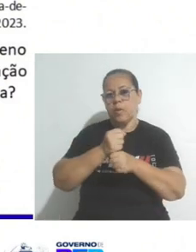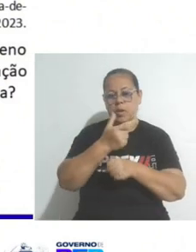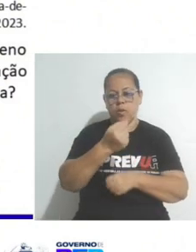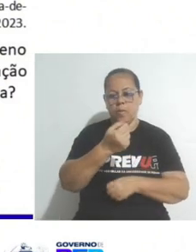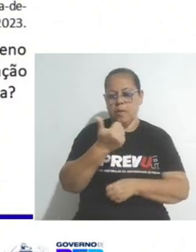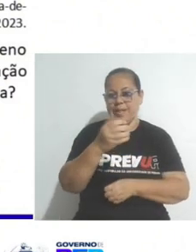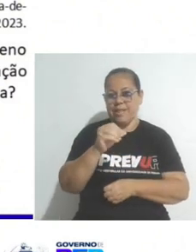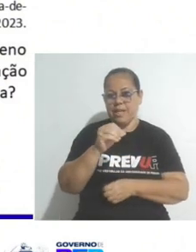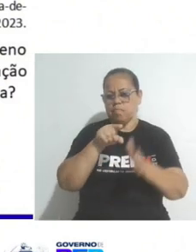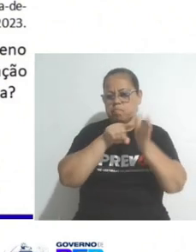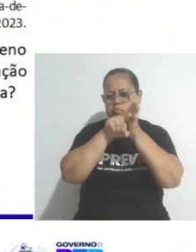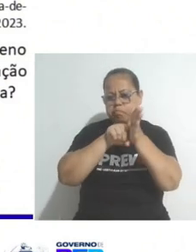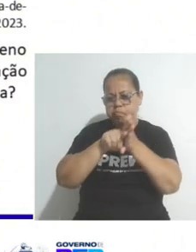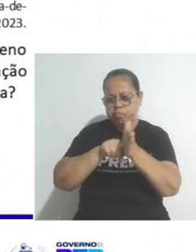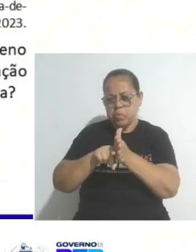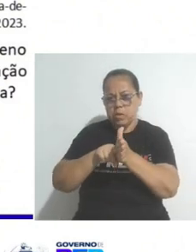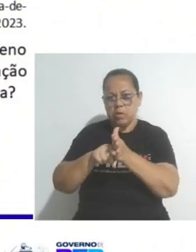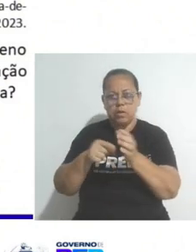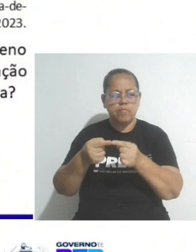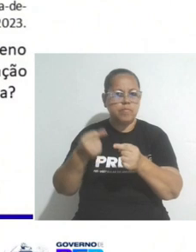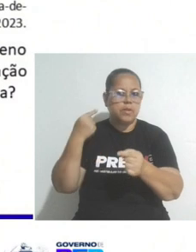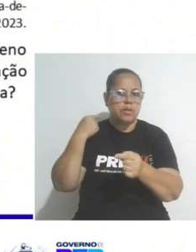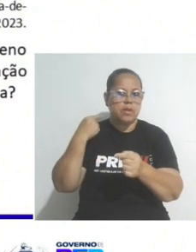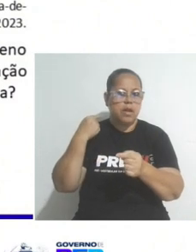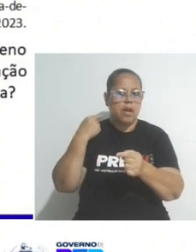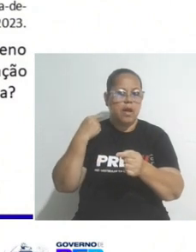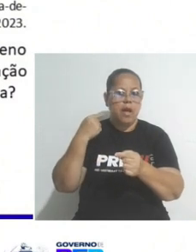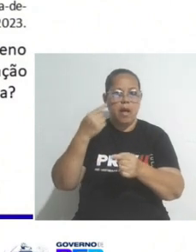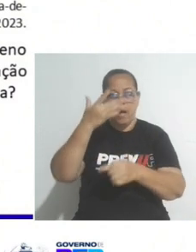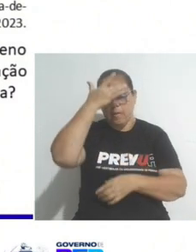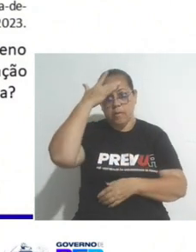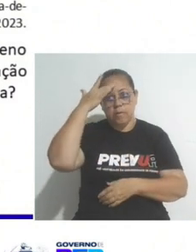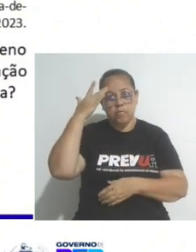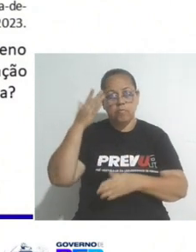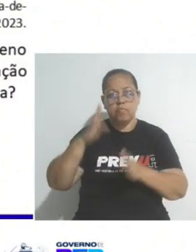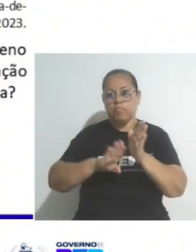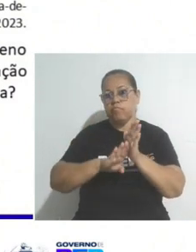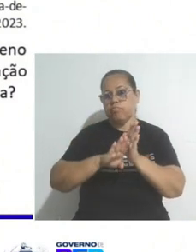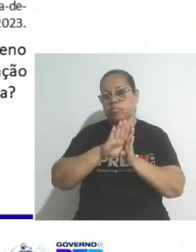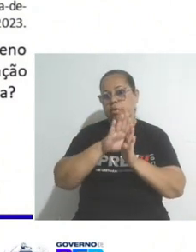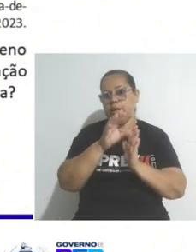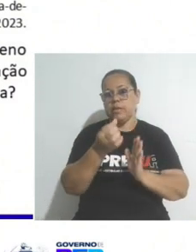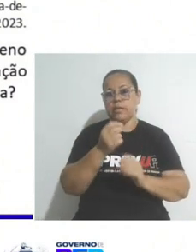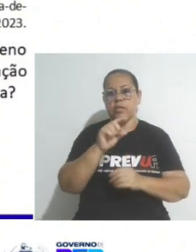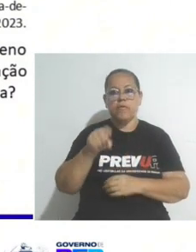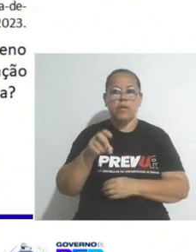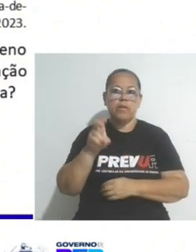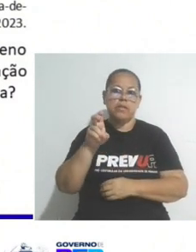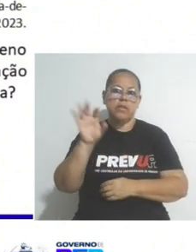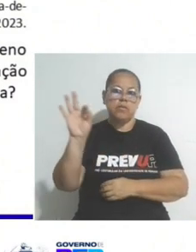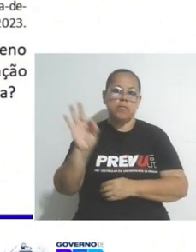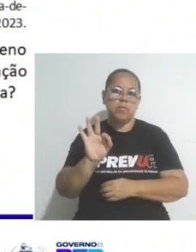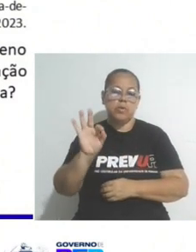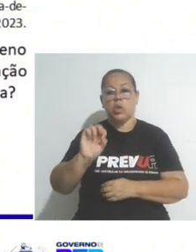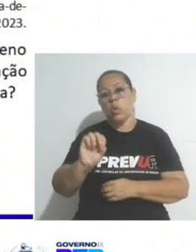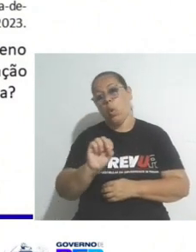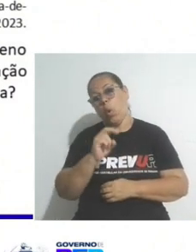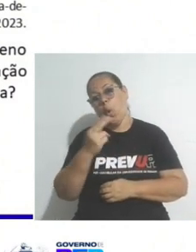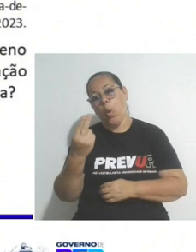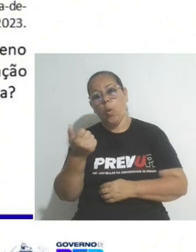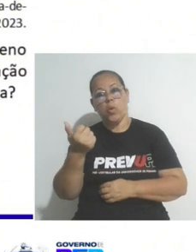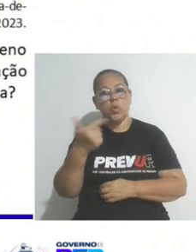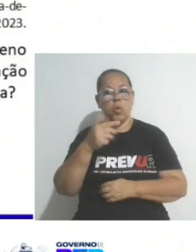realizado o censo demográfico anterior a população do país cresceu 6,5% ou